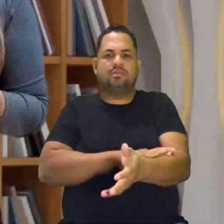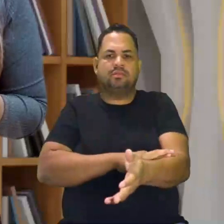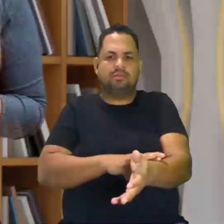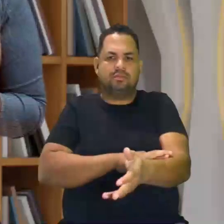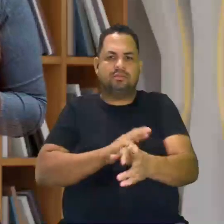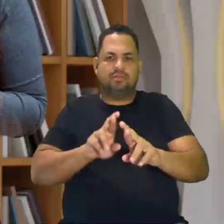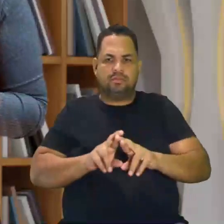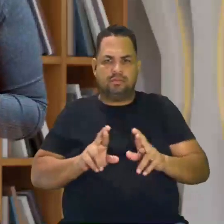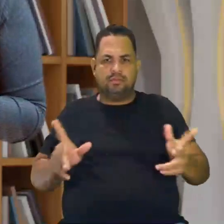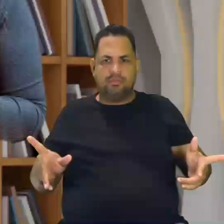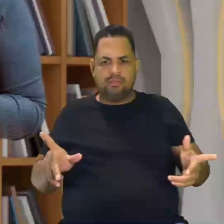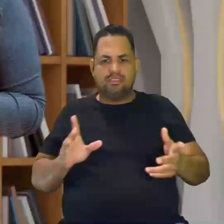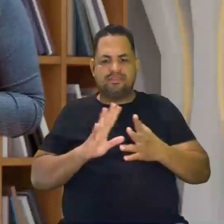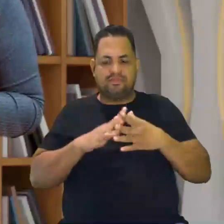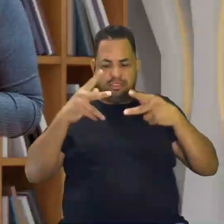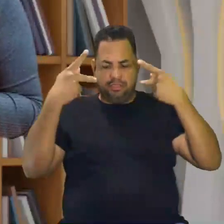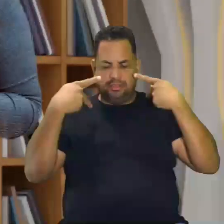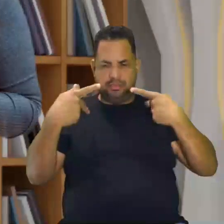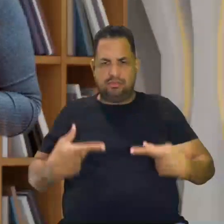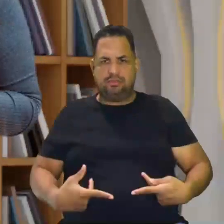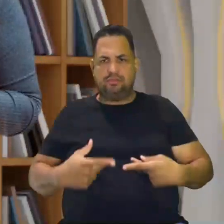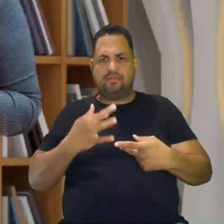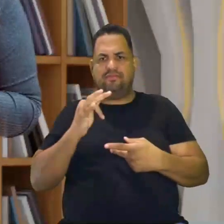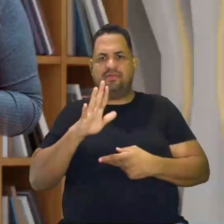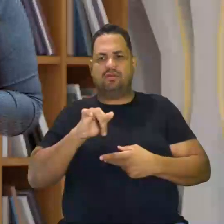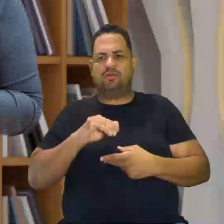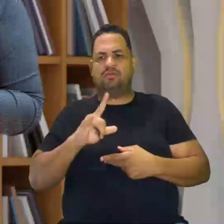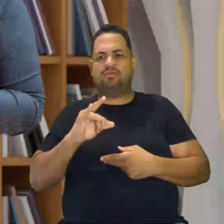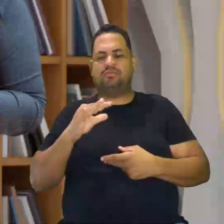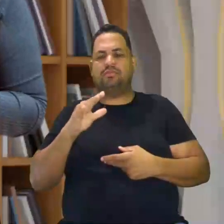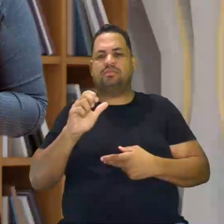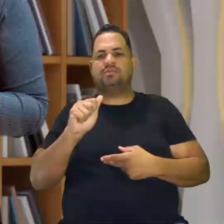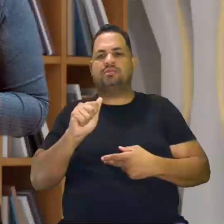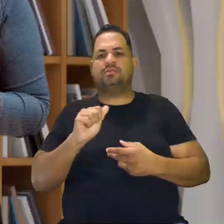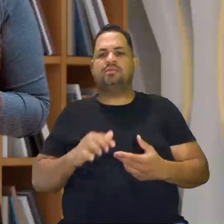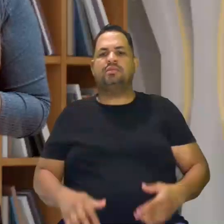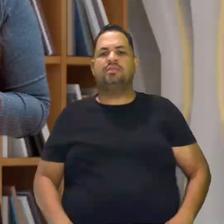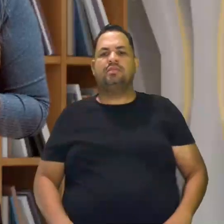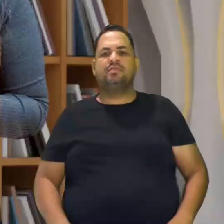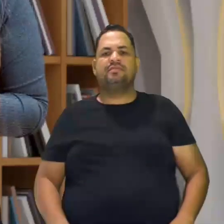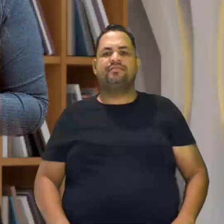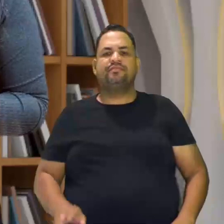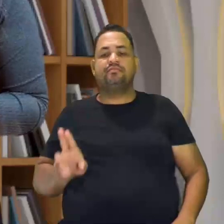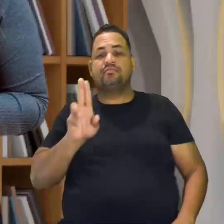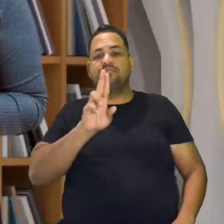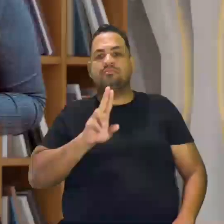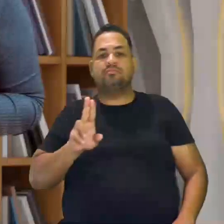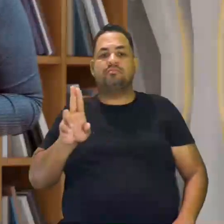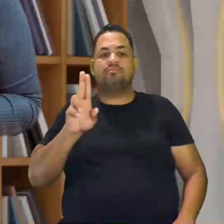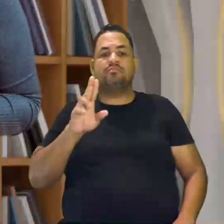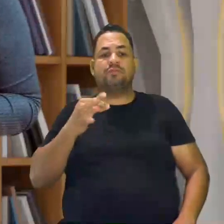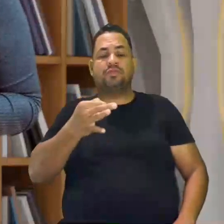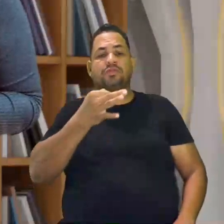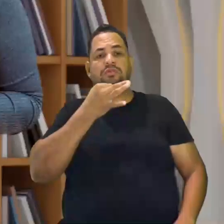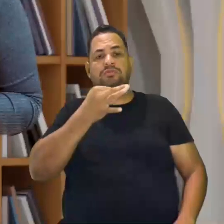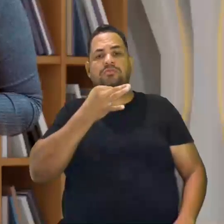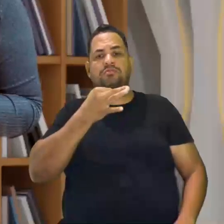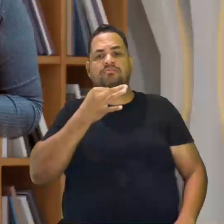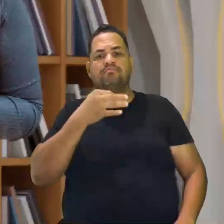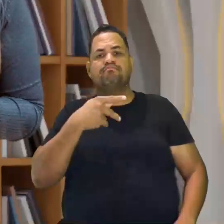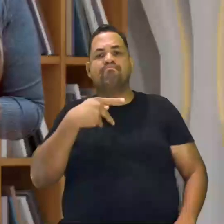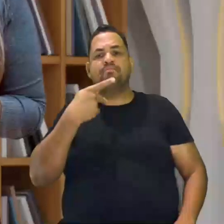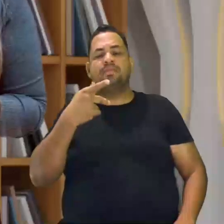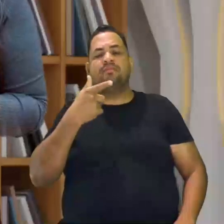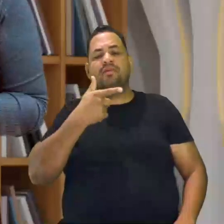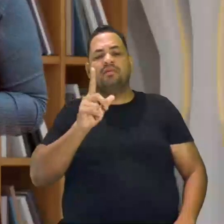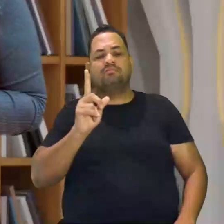dessas diferenças físicas, fenótipas, né, que são características físicas, eles se utilizaram desse discurso para dizer,